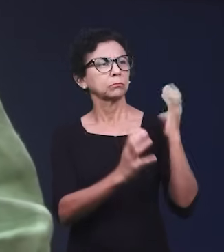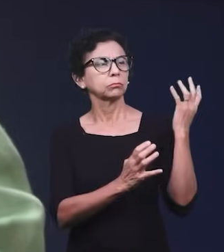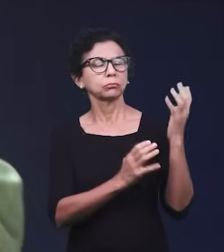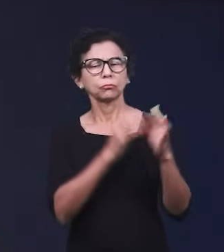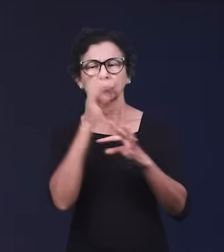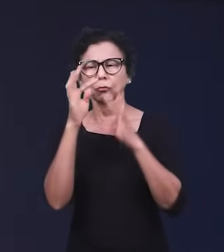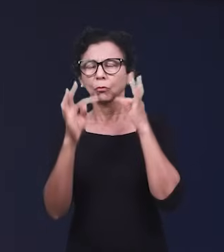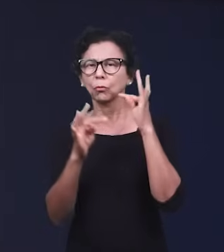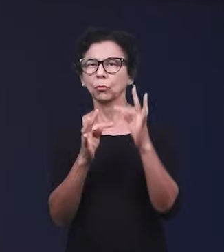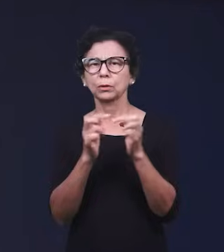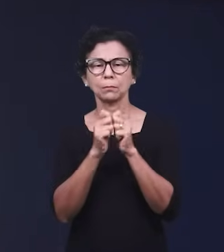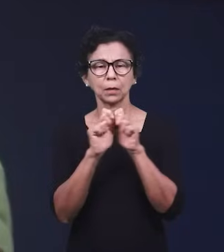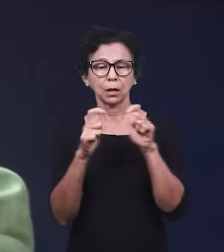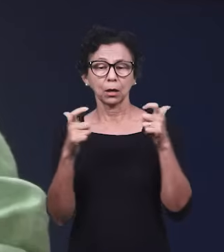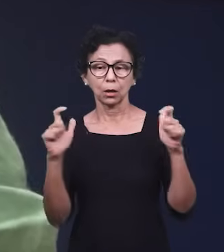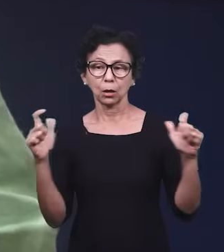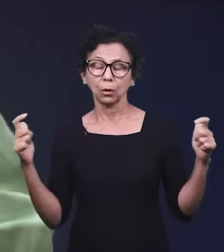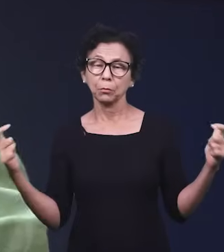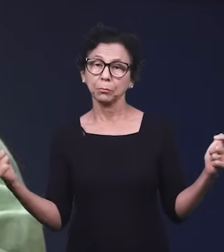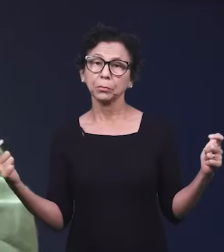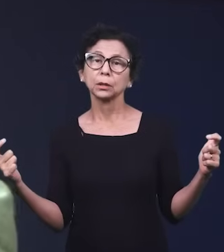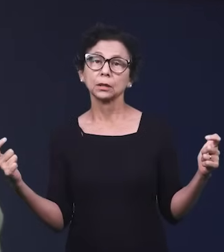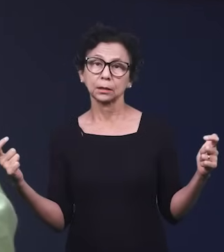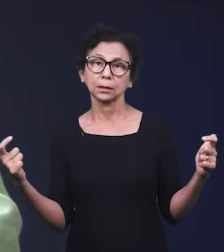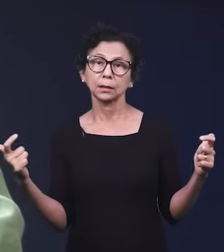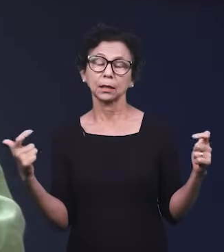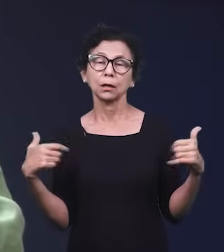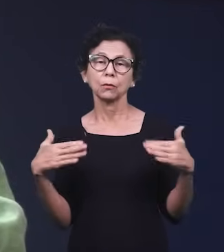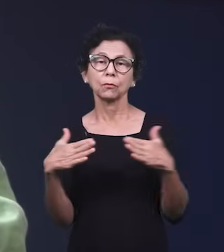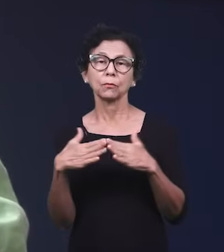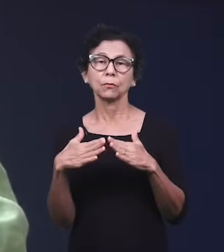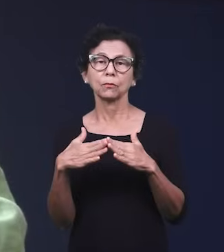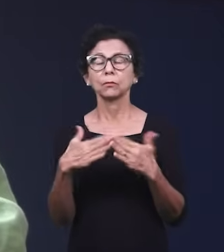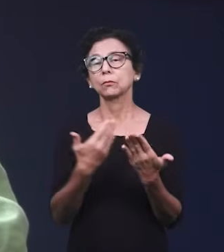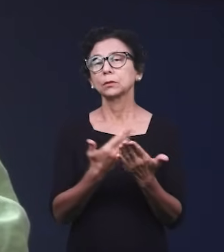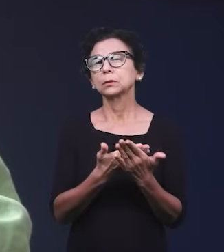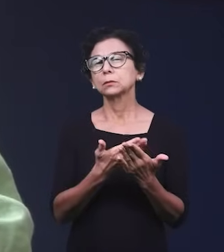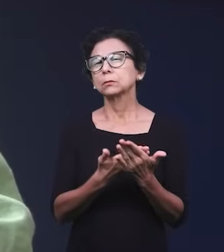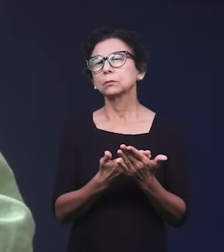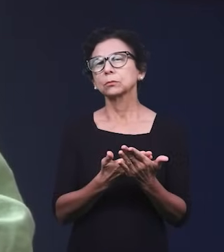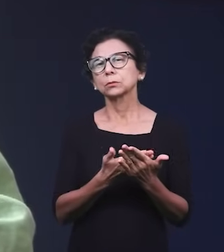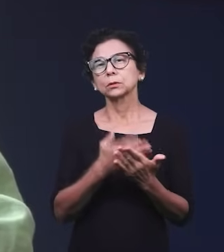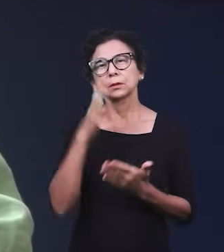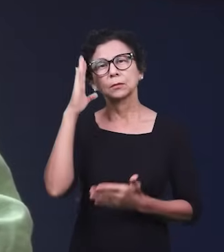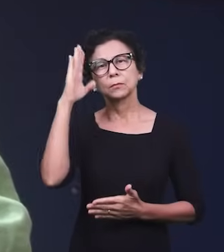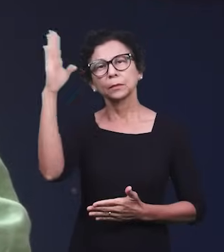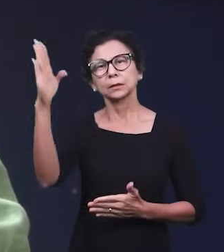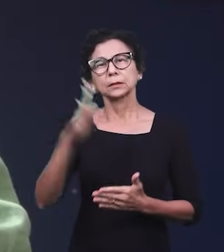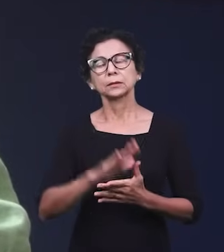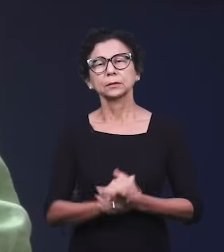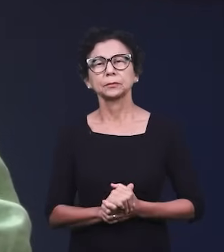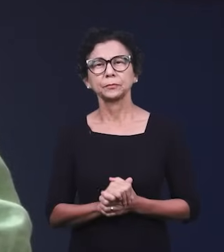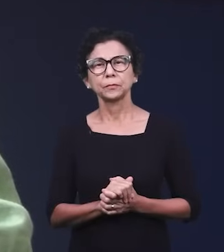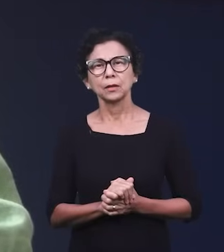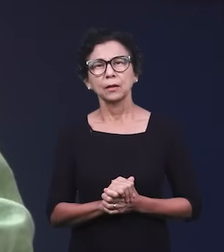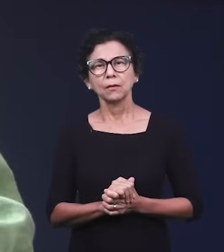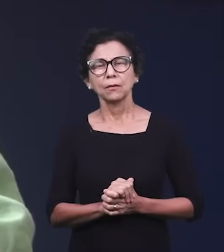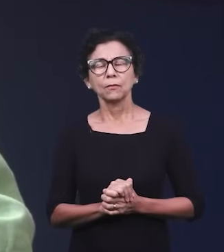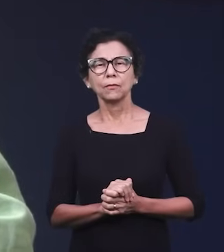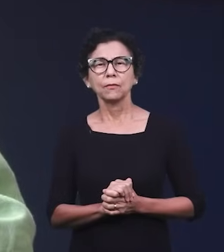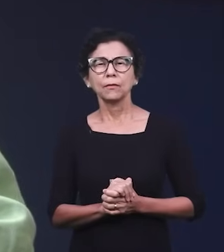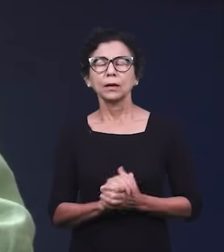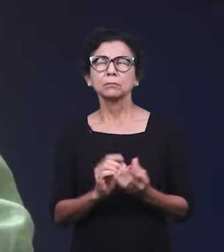um é um ramo da ciência que estuda principalmente uhum os organismos fotossintetizantes